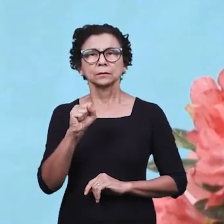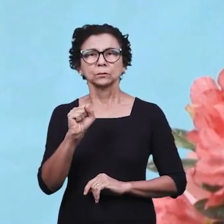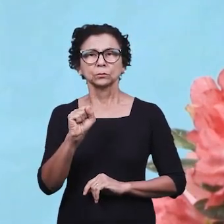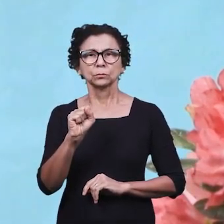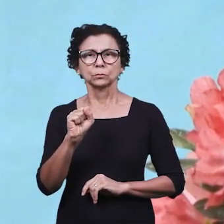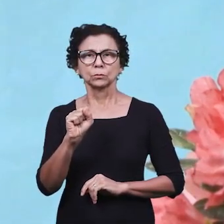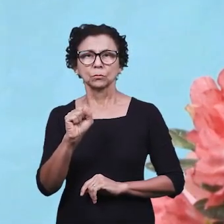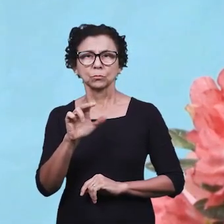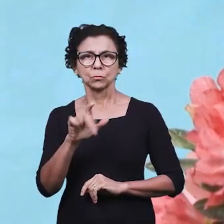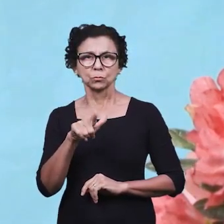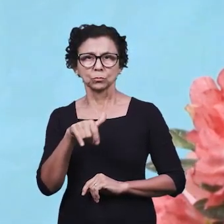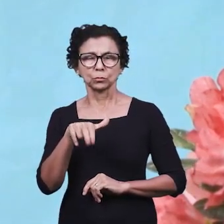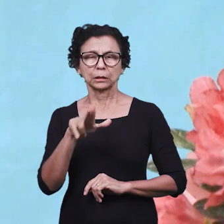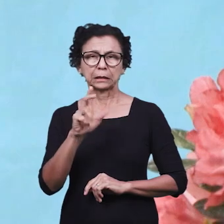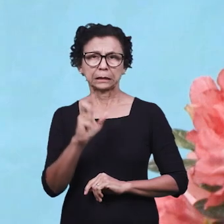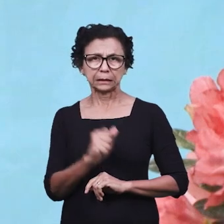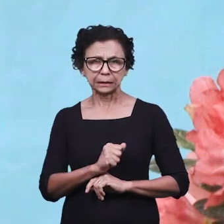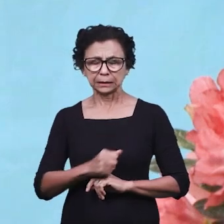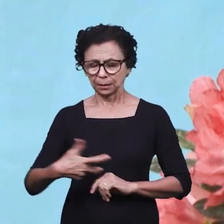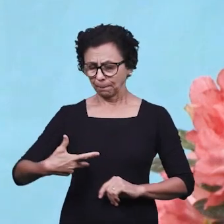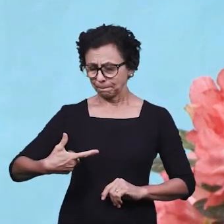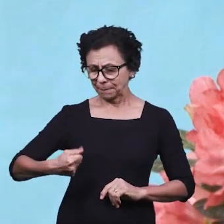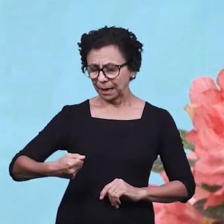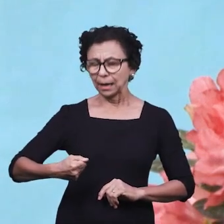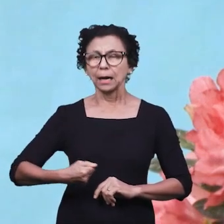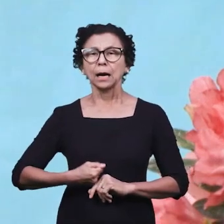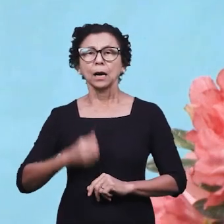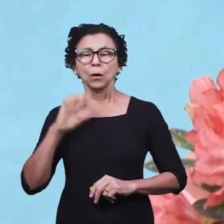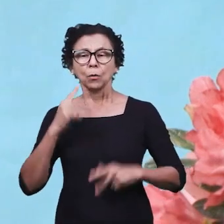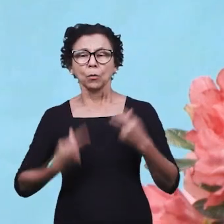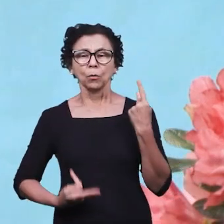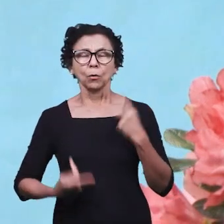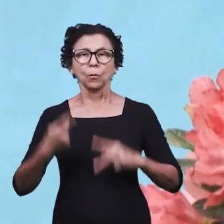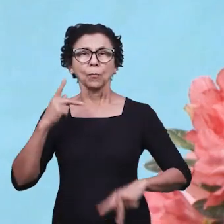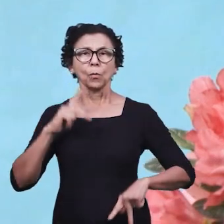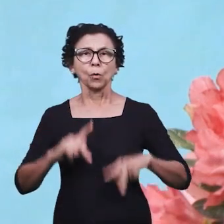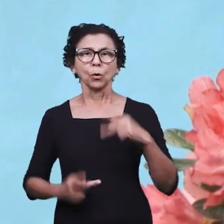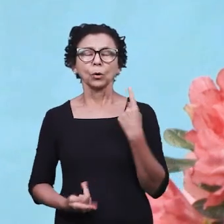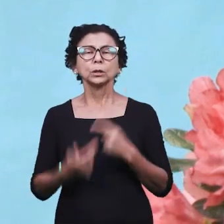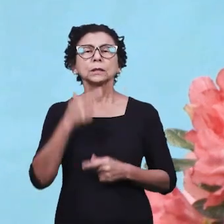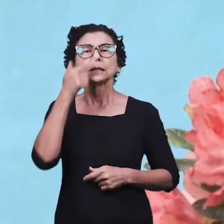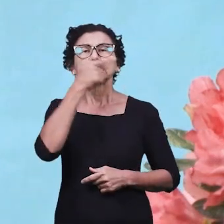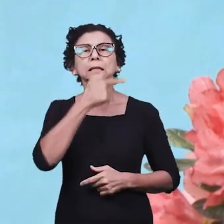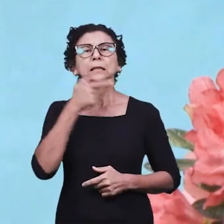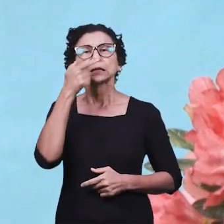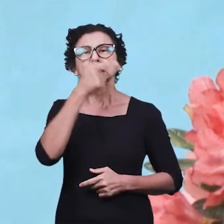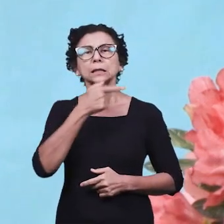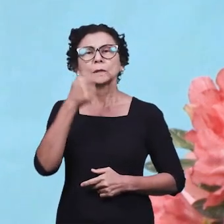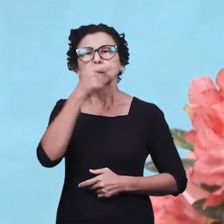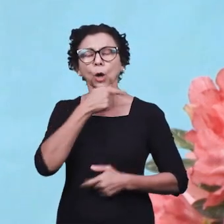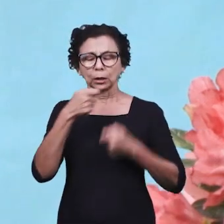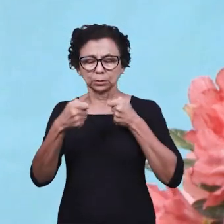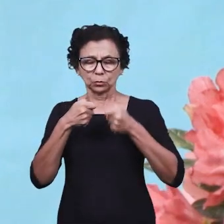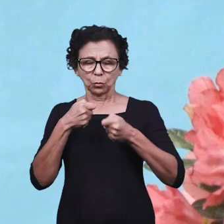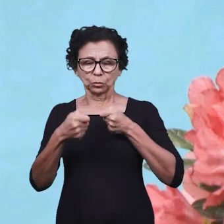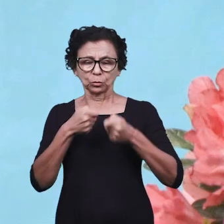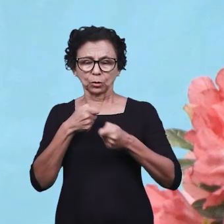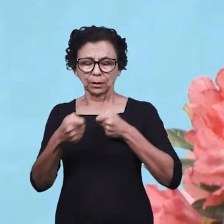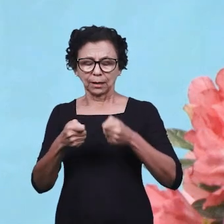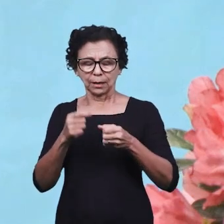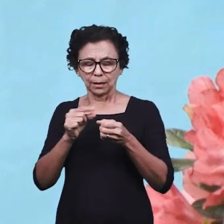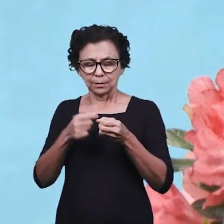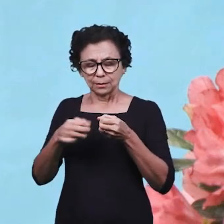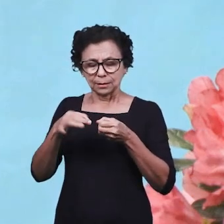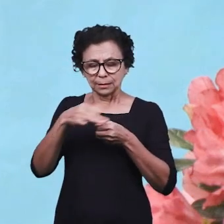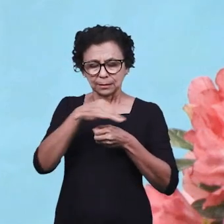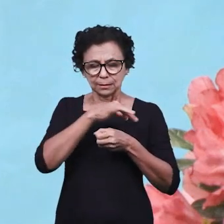organismo, onde o principal objetivo dela é conduzir a glicose no sangue por meio das células, através do sangue, e